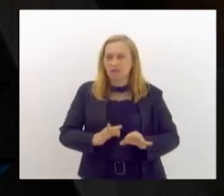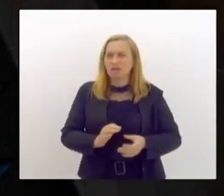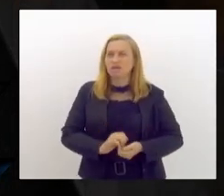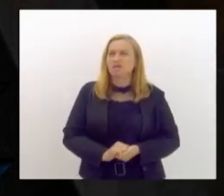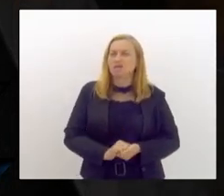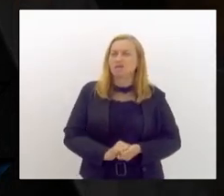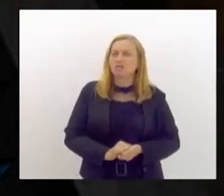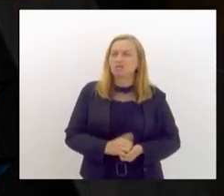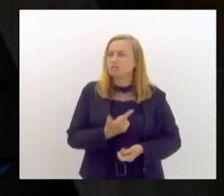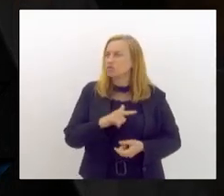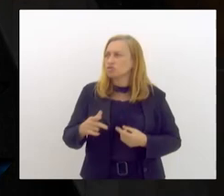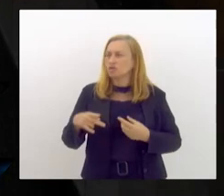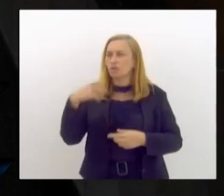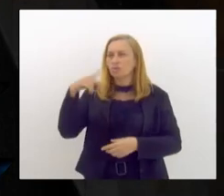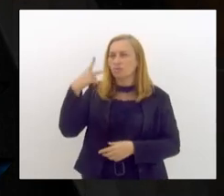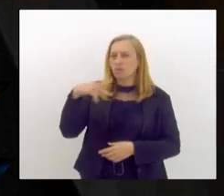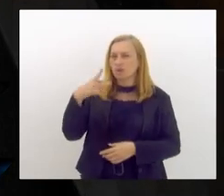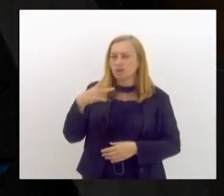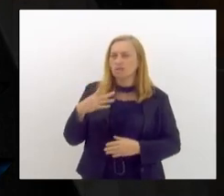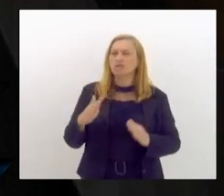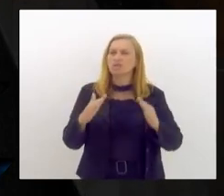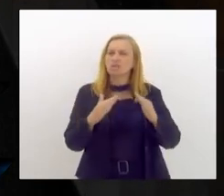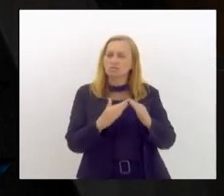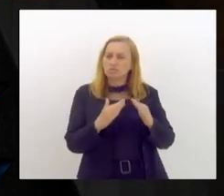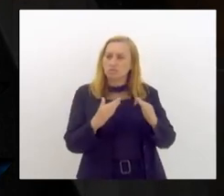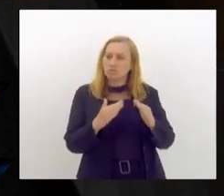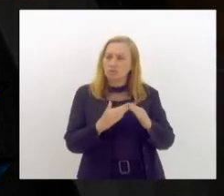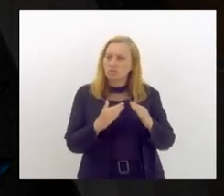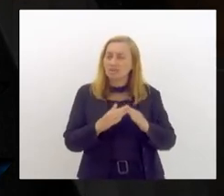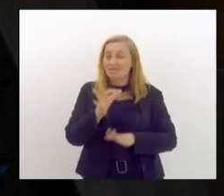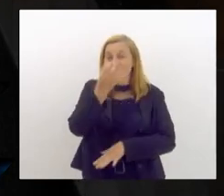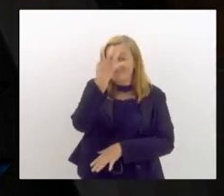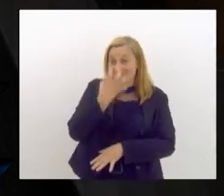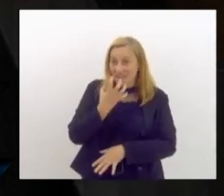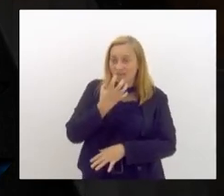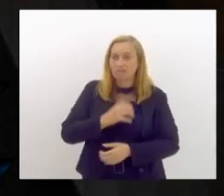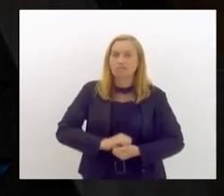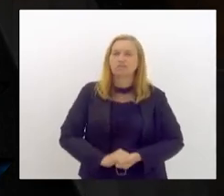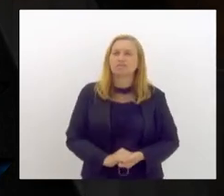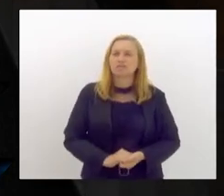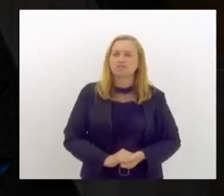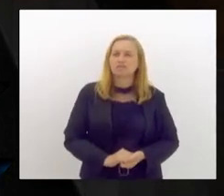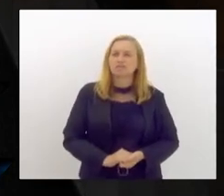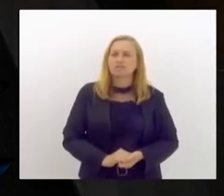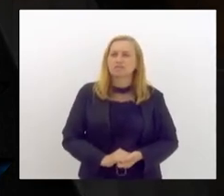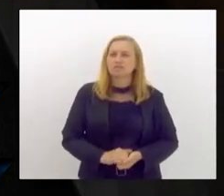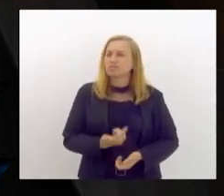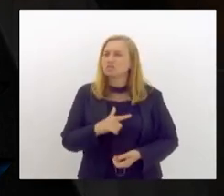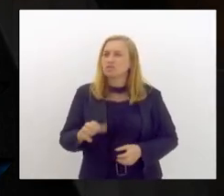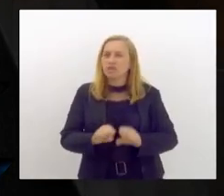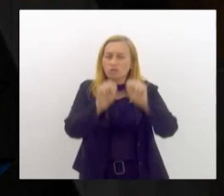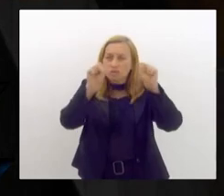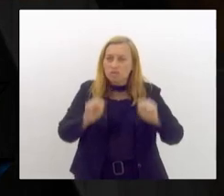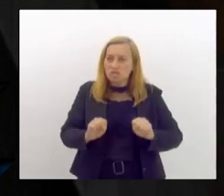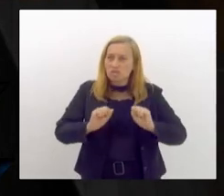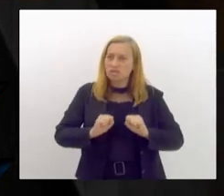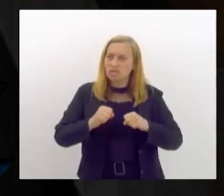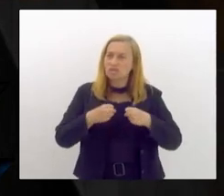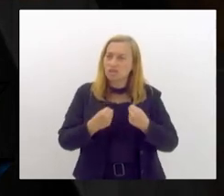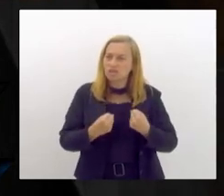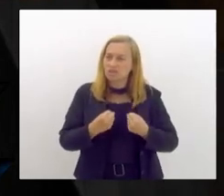não tiver uma política de habitação popular séria, Enquanto não tiver um sistema de defesa